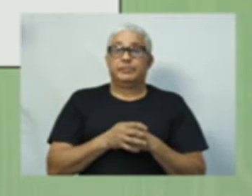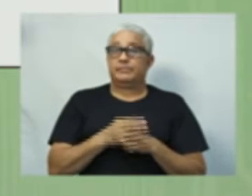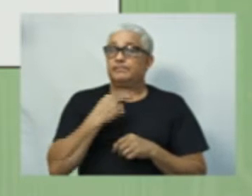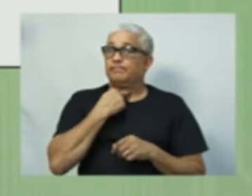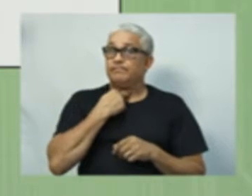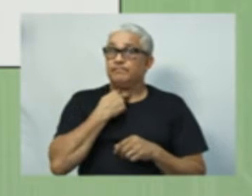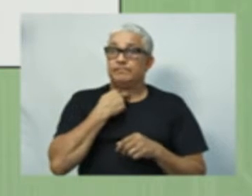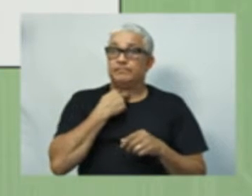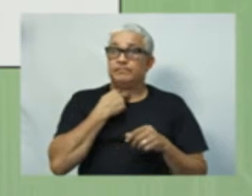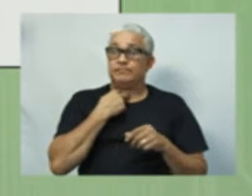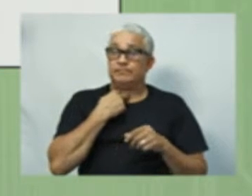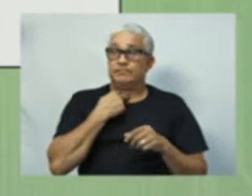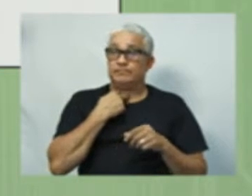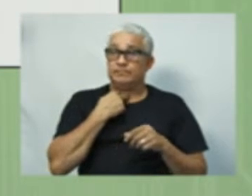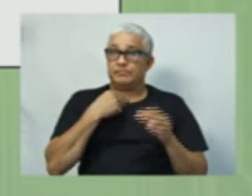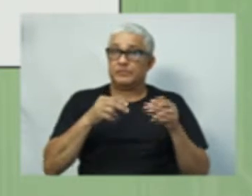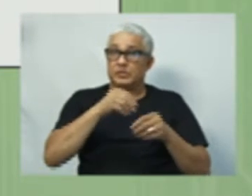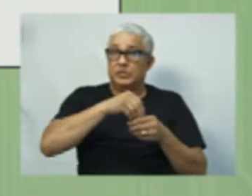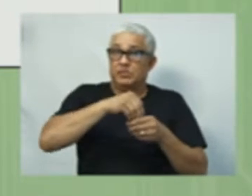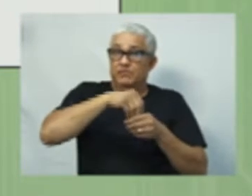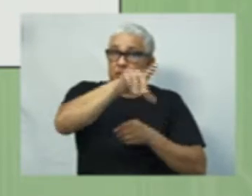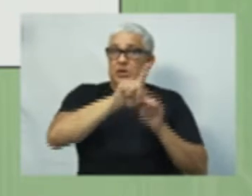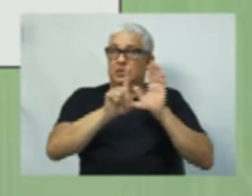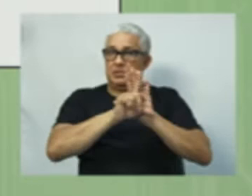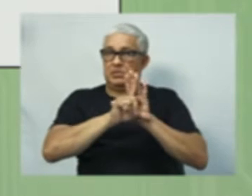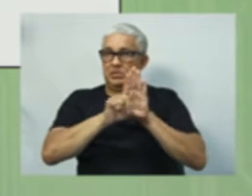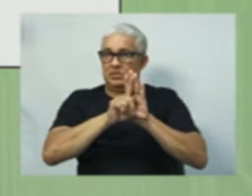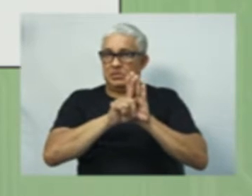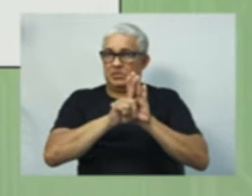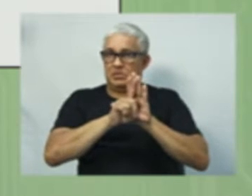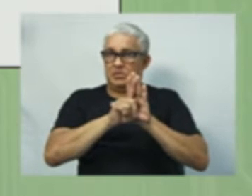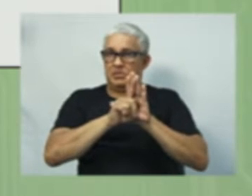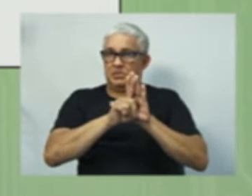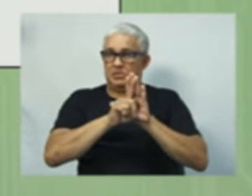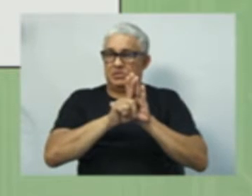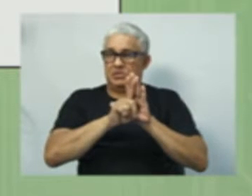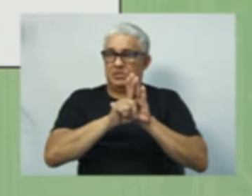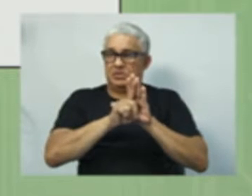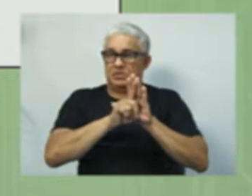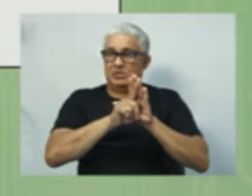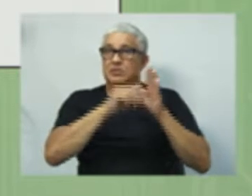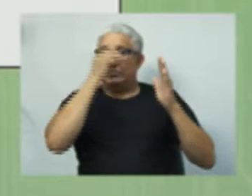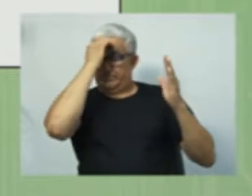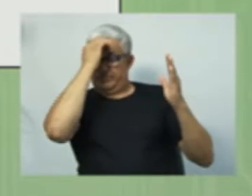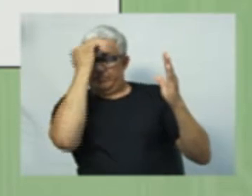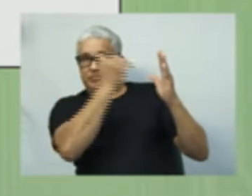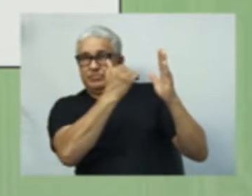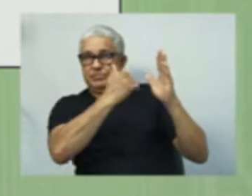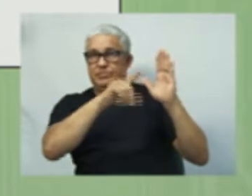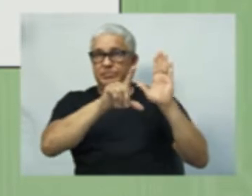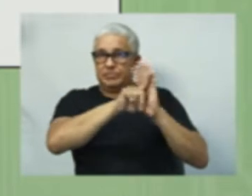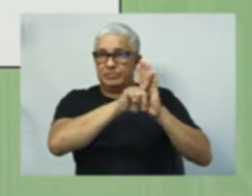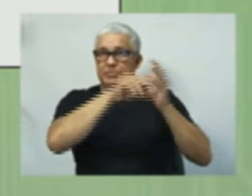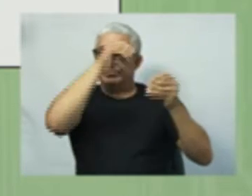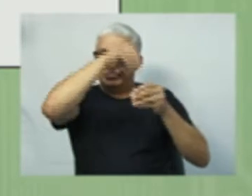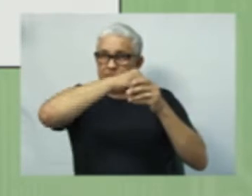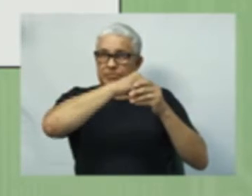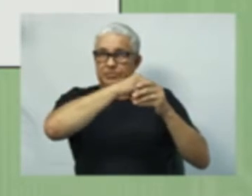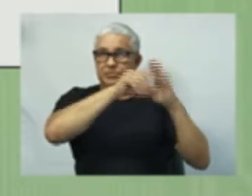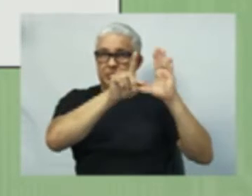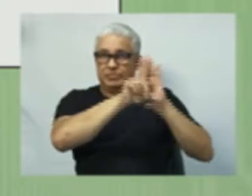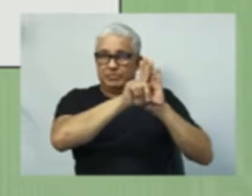não constitui sanção de ato ilícito, né? Então tem que ser um ato ilícito